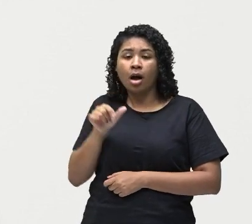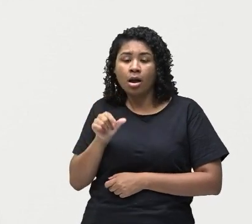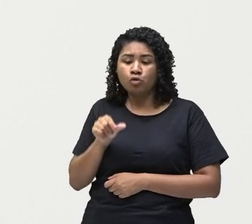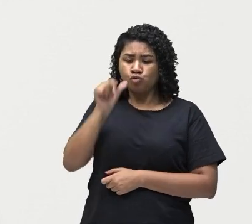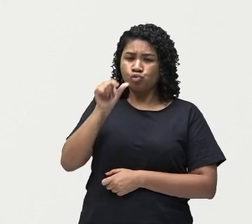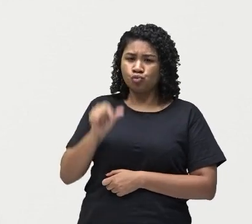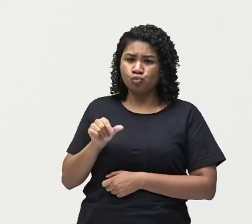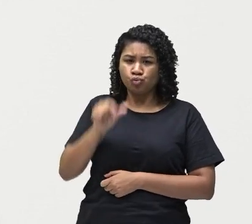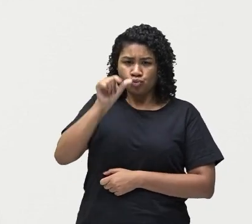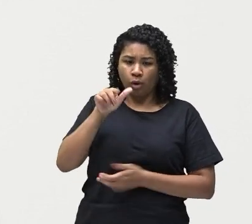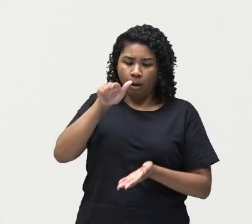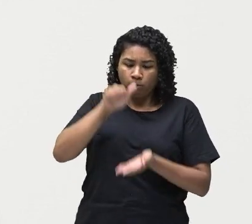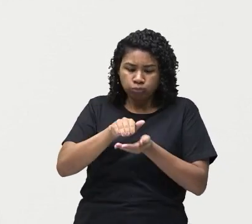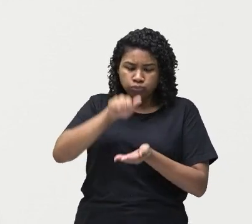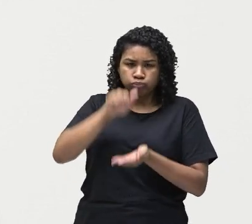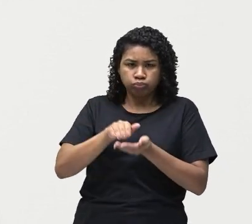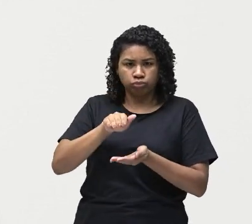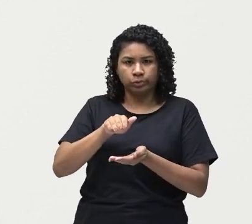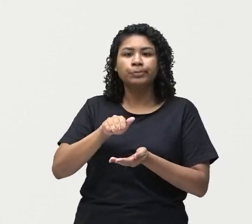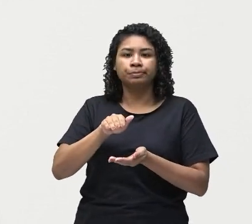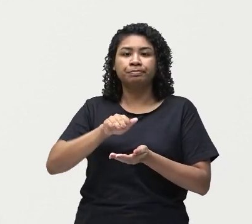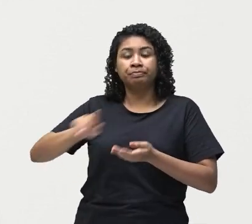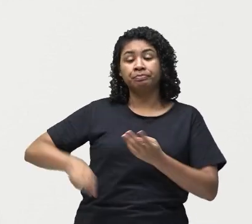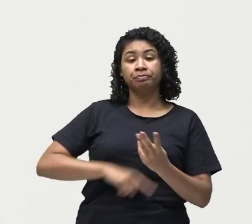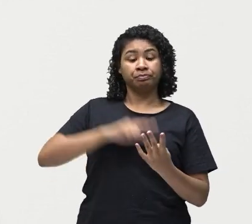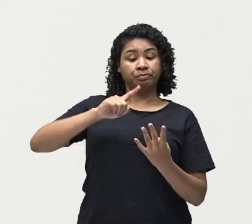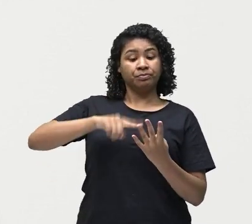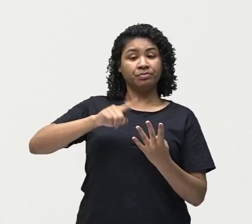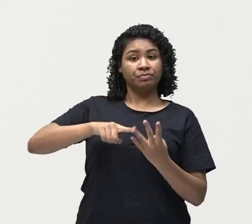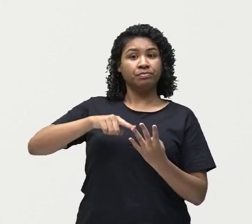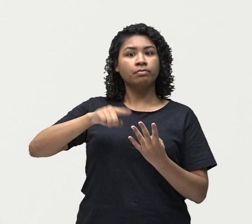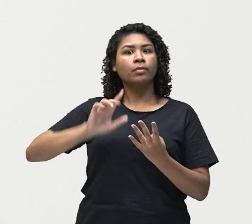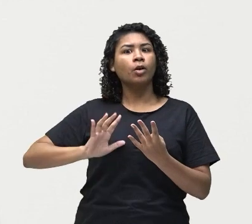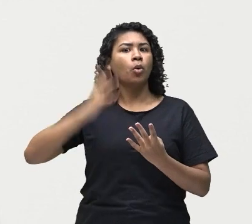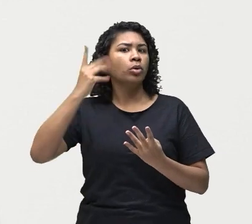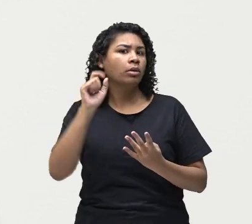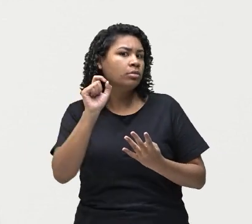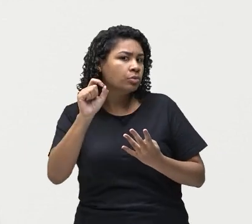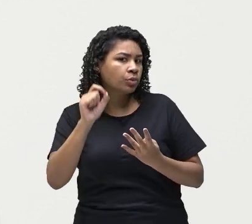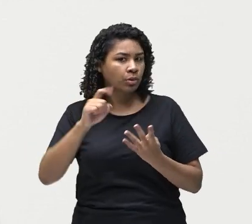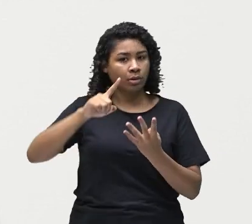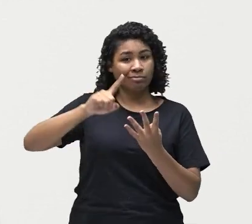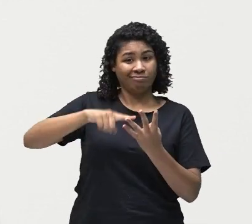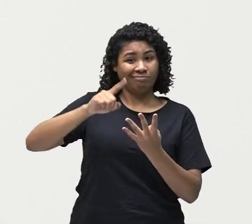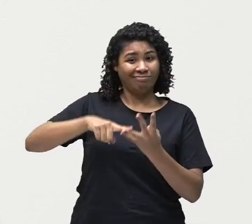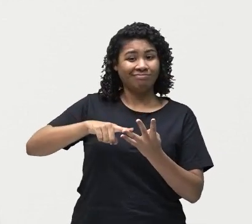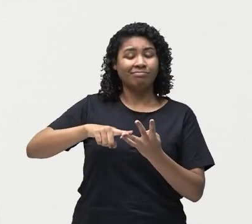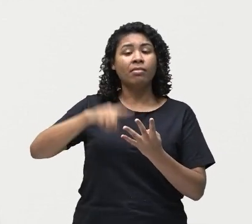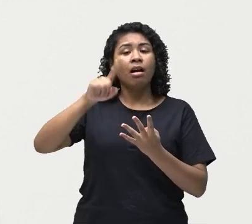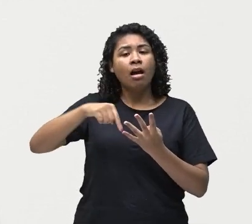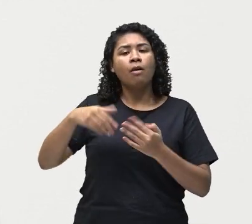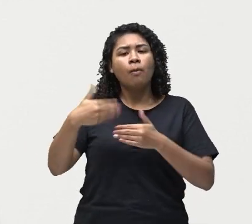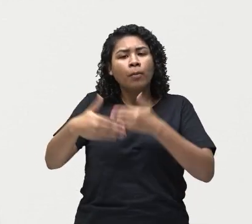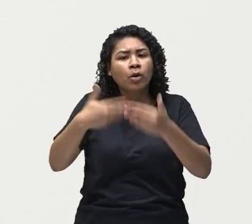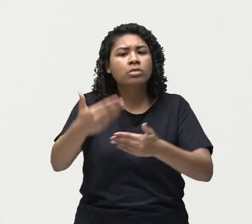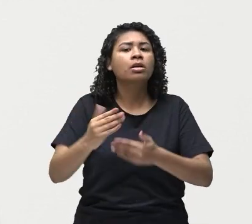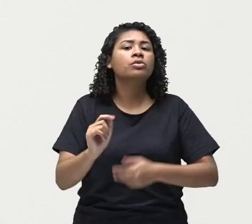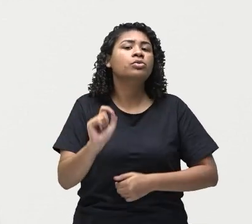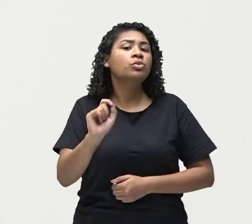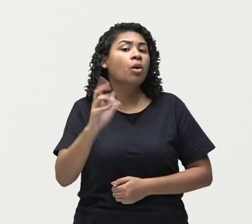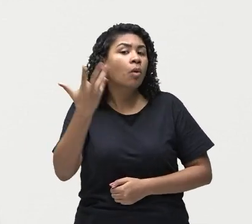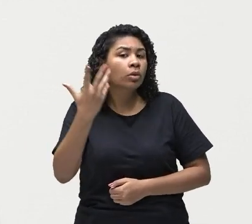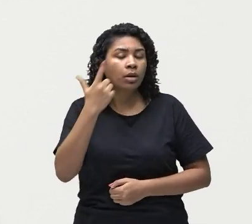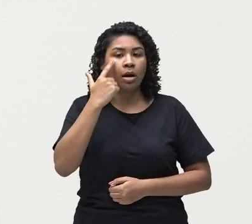ar e o combustível o terceiro é combustão e expansão nesse processo aqui ocorre o